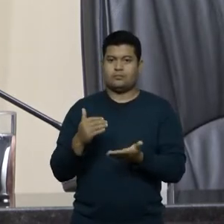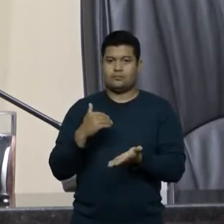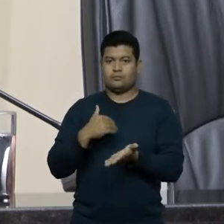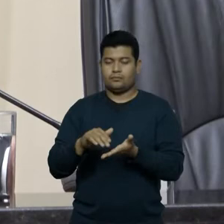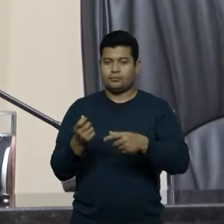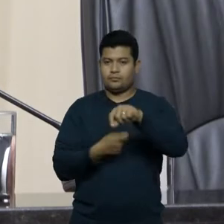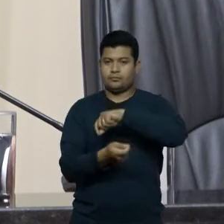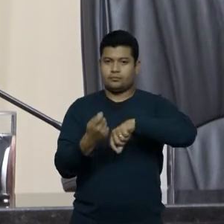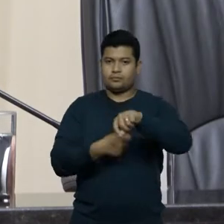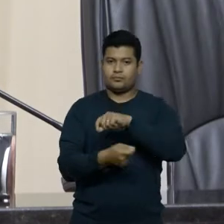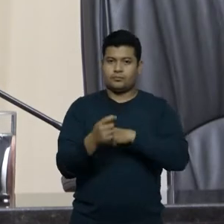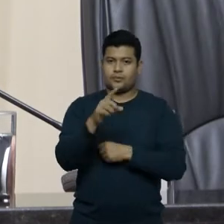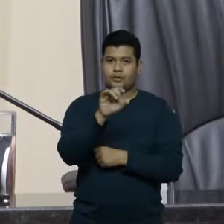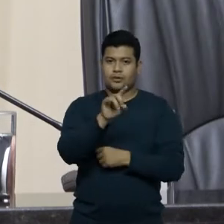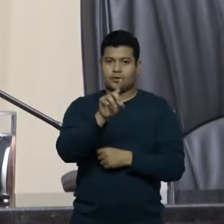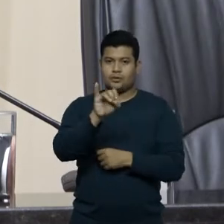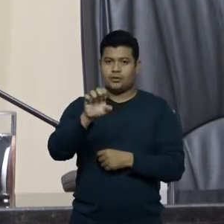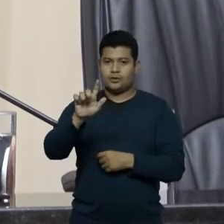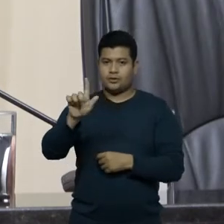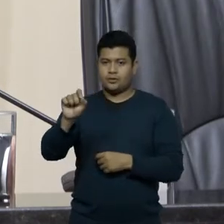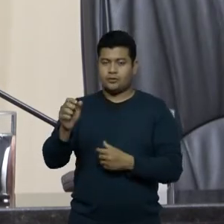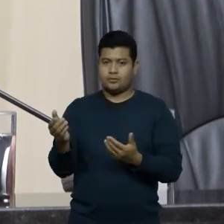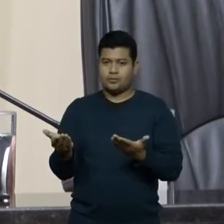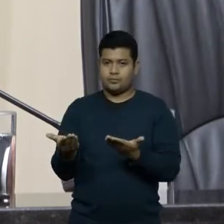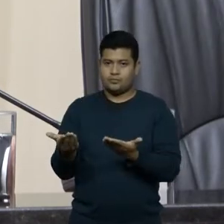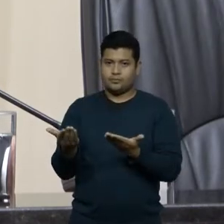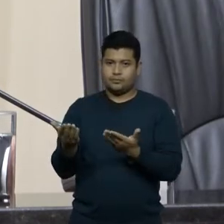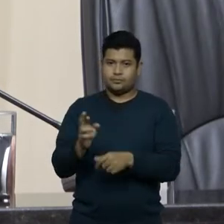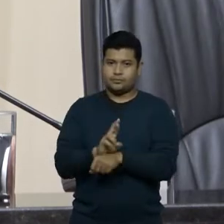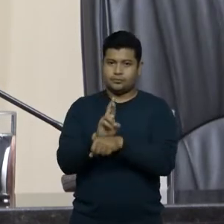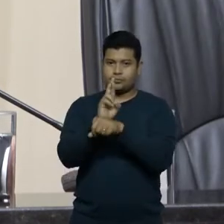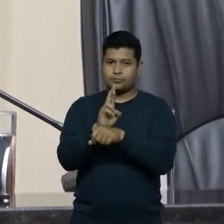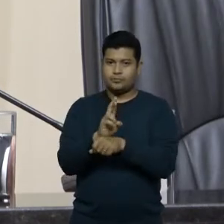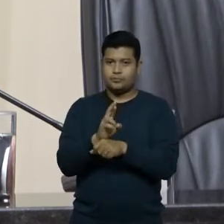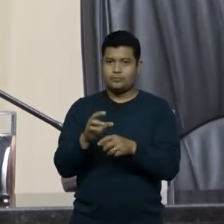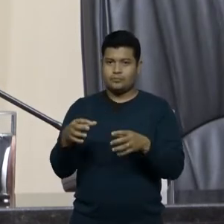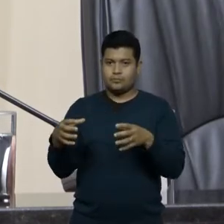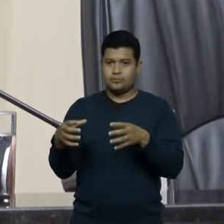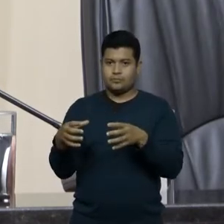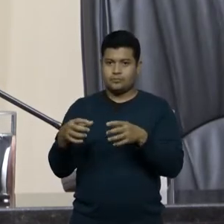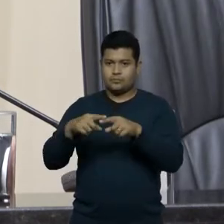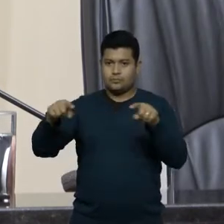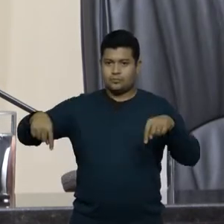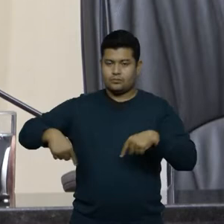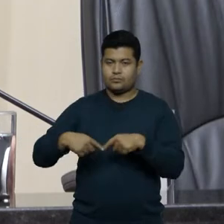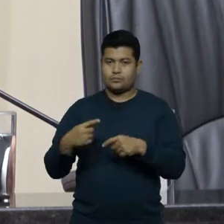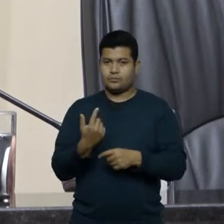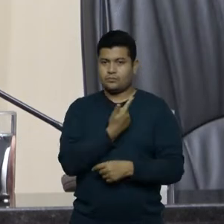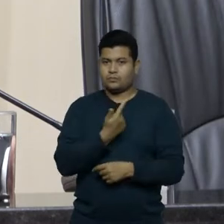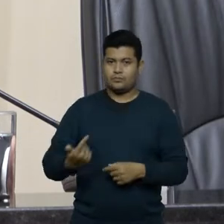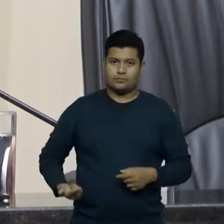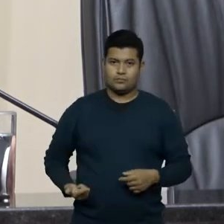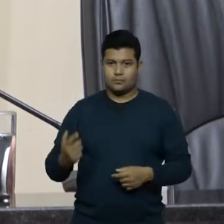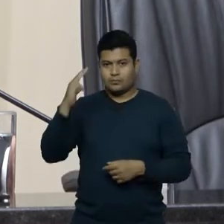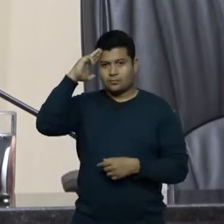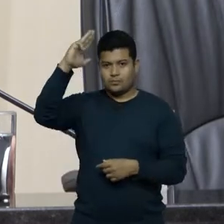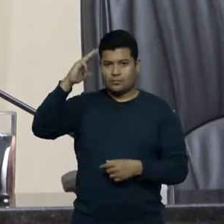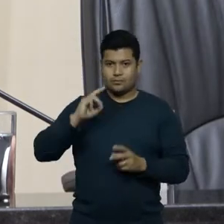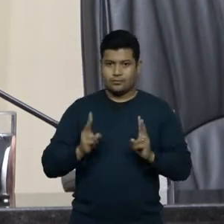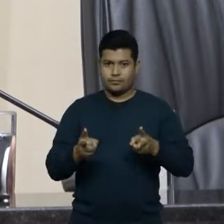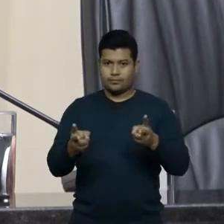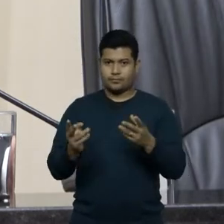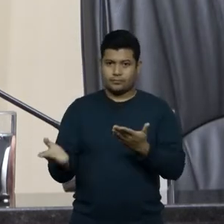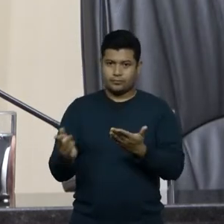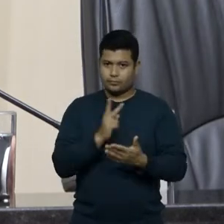Diego Goulart neste ato representando o gabinete do governador em ato continuo se o presidente